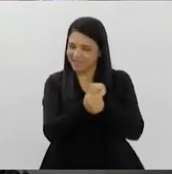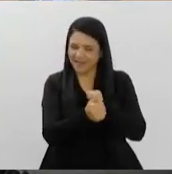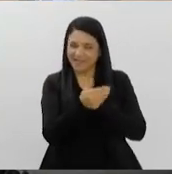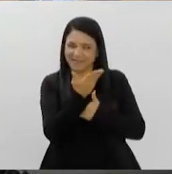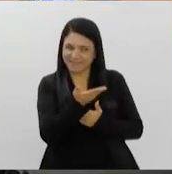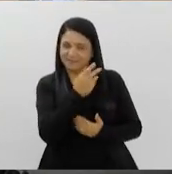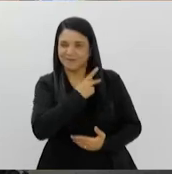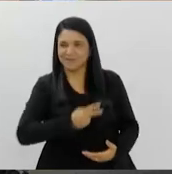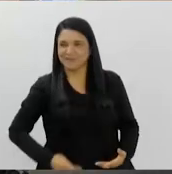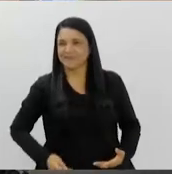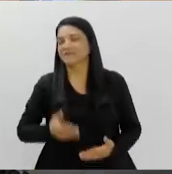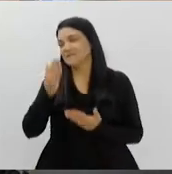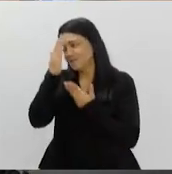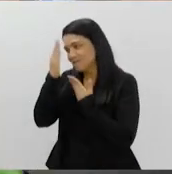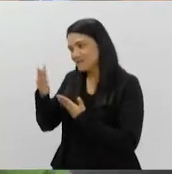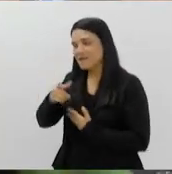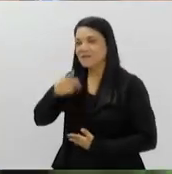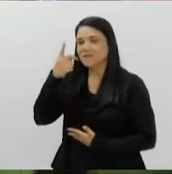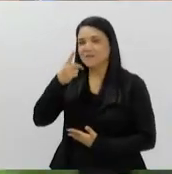Luiz.